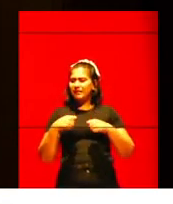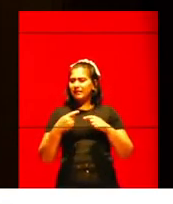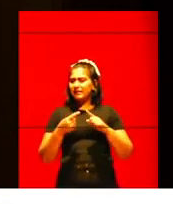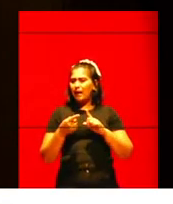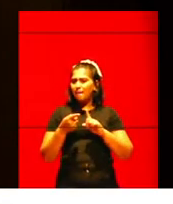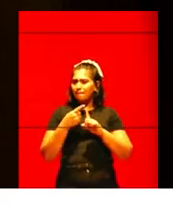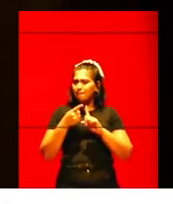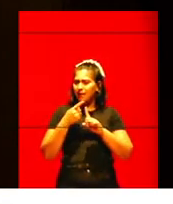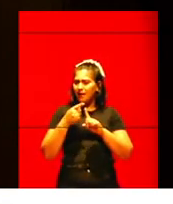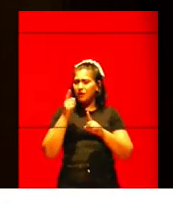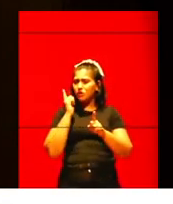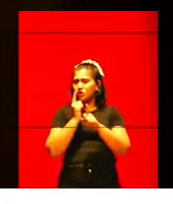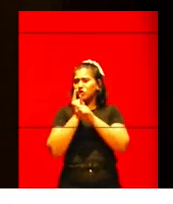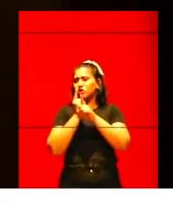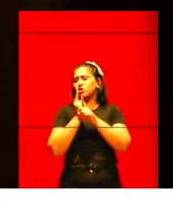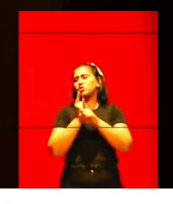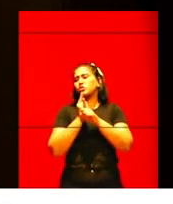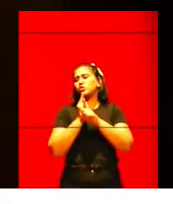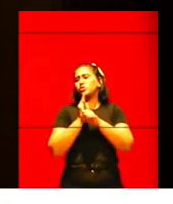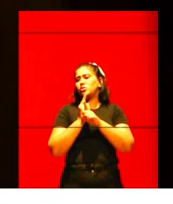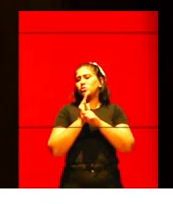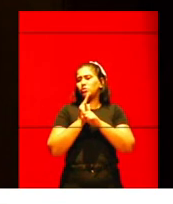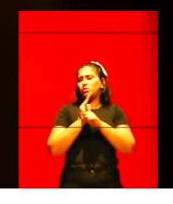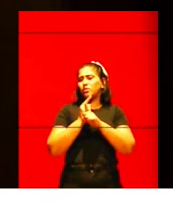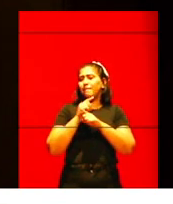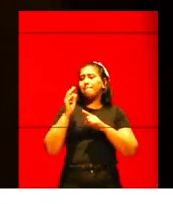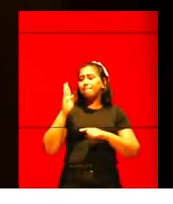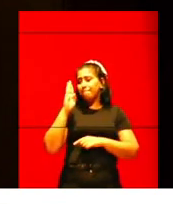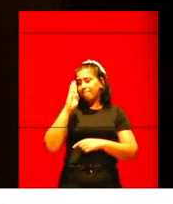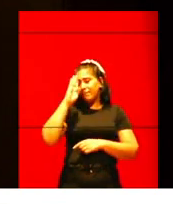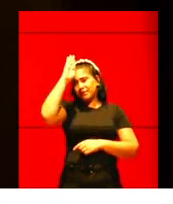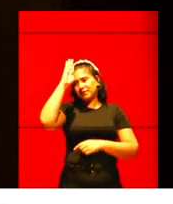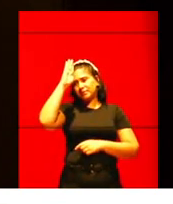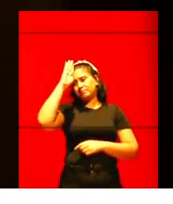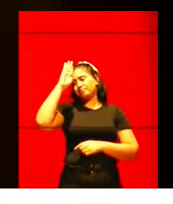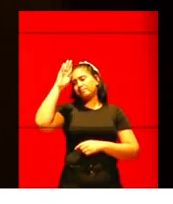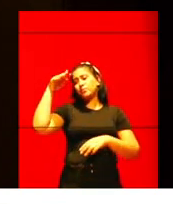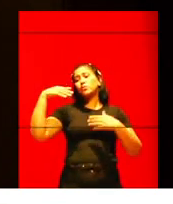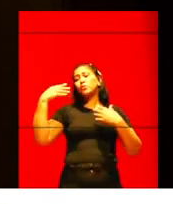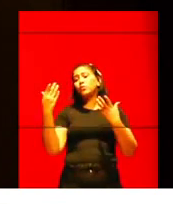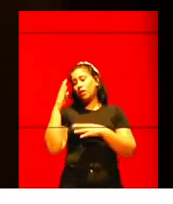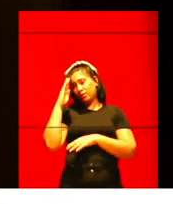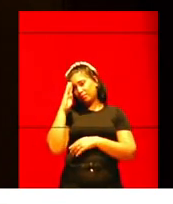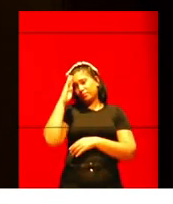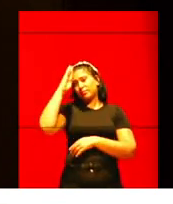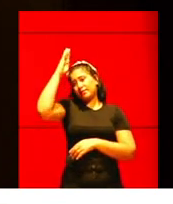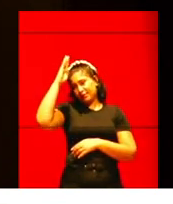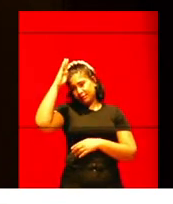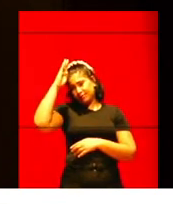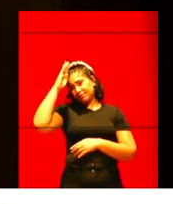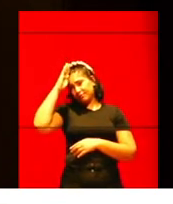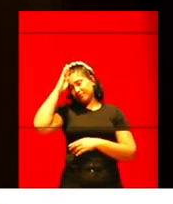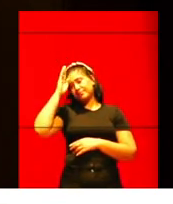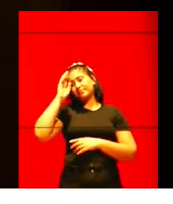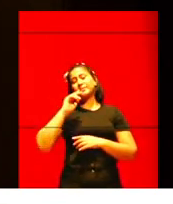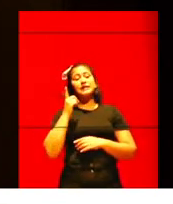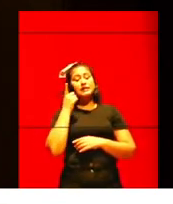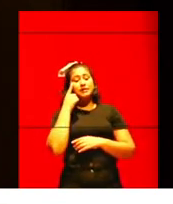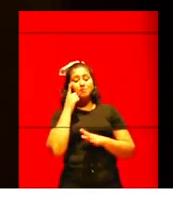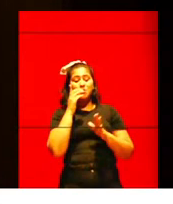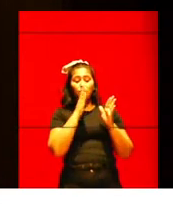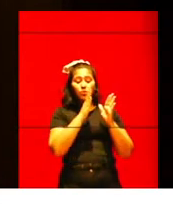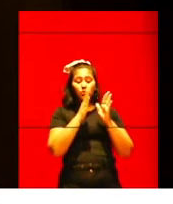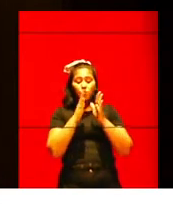primeiro identificar a cadeia principal. E a cadeia principal é quem? A sequência que